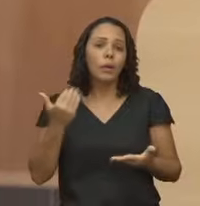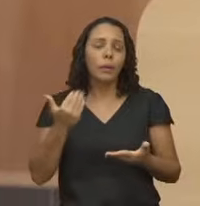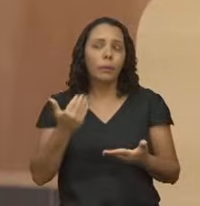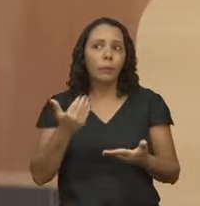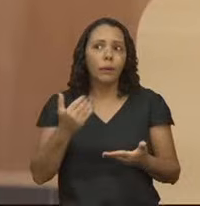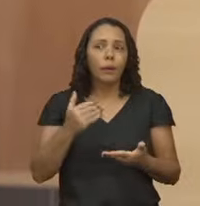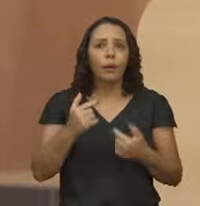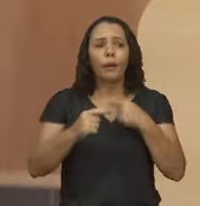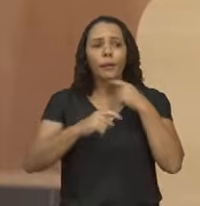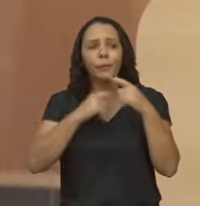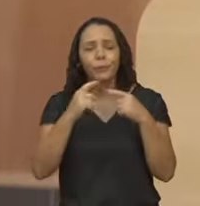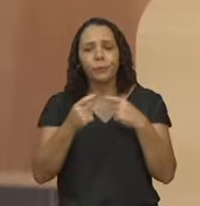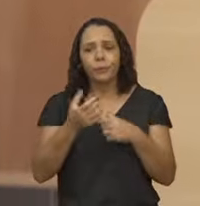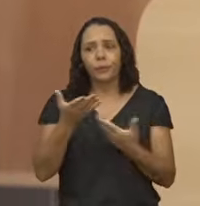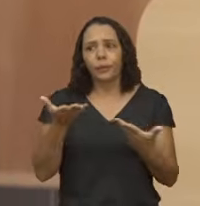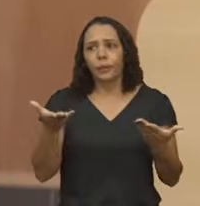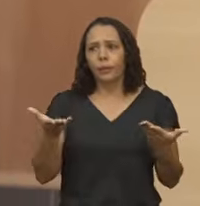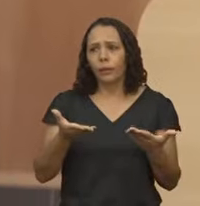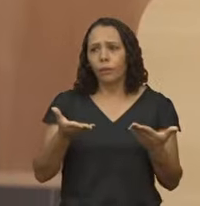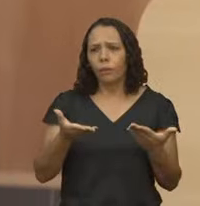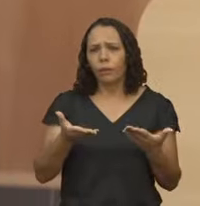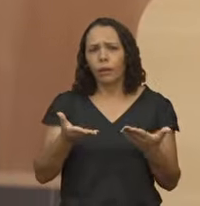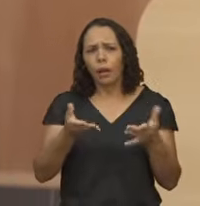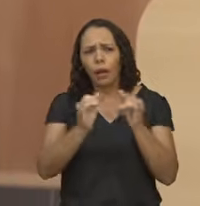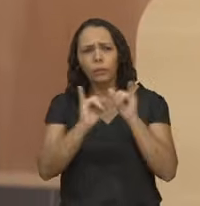nem conta e tenta seguir em frente.